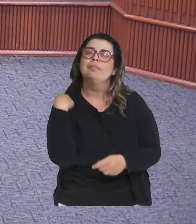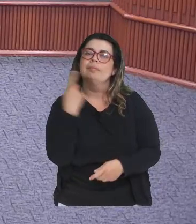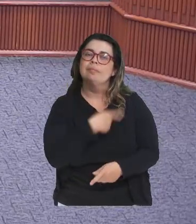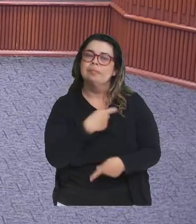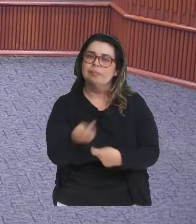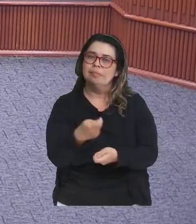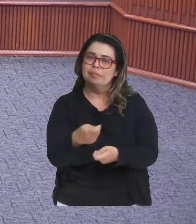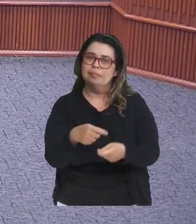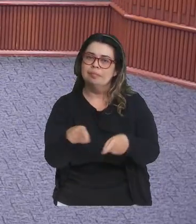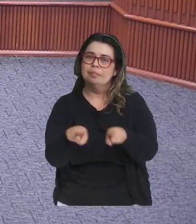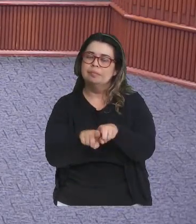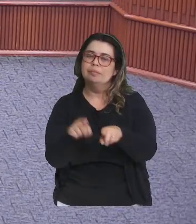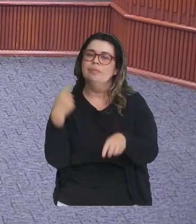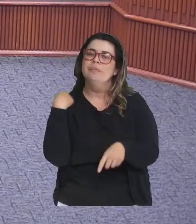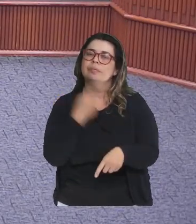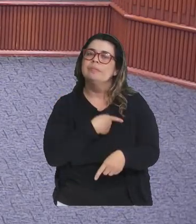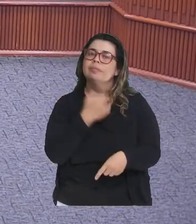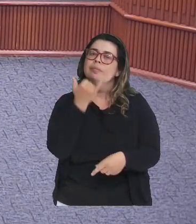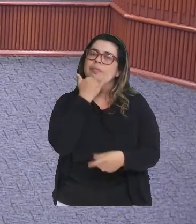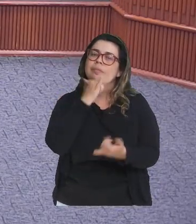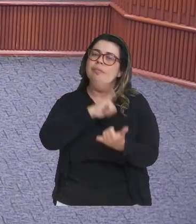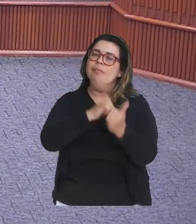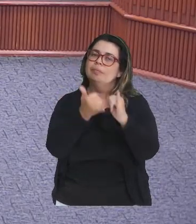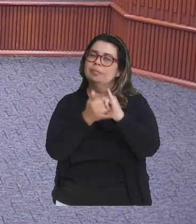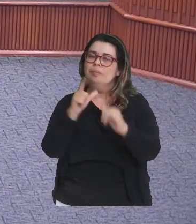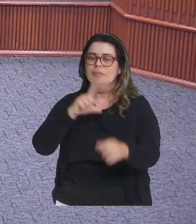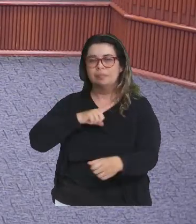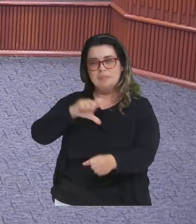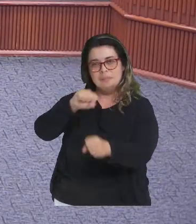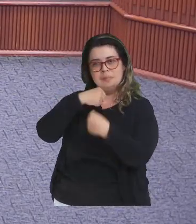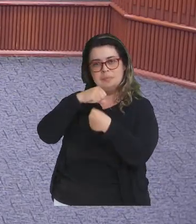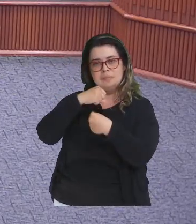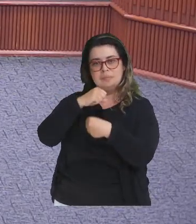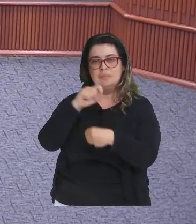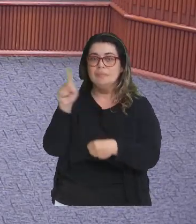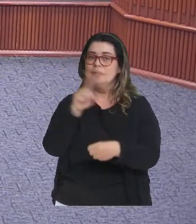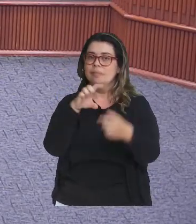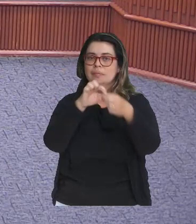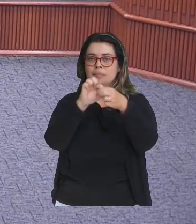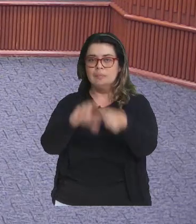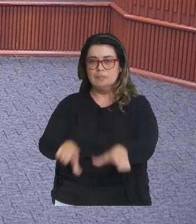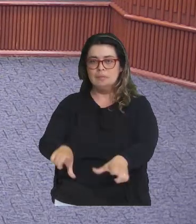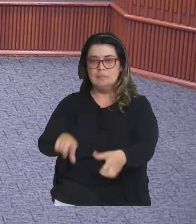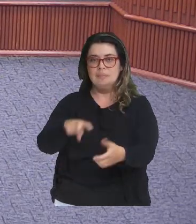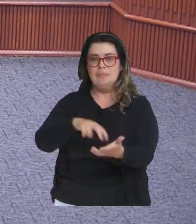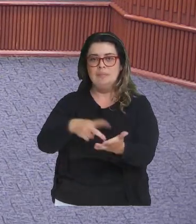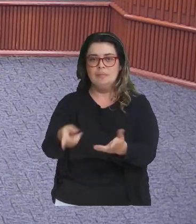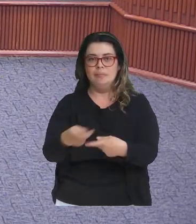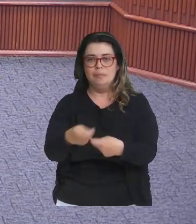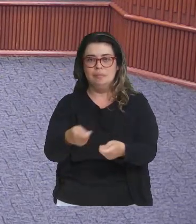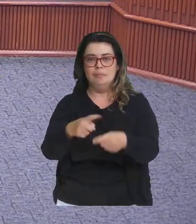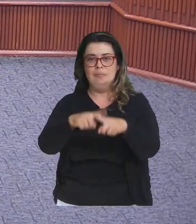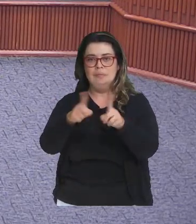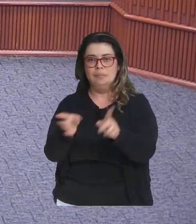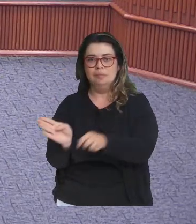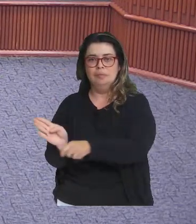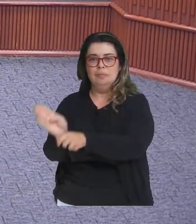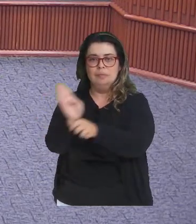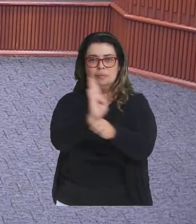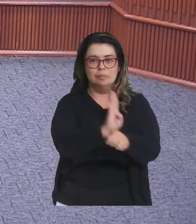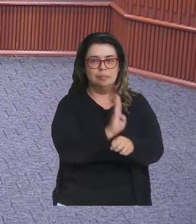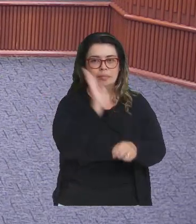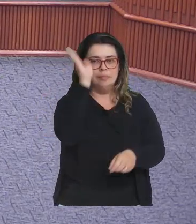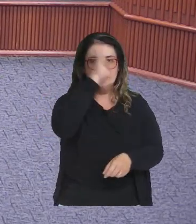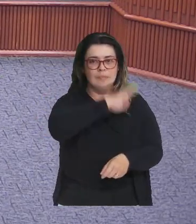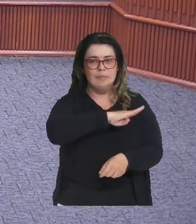nossas dívidas, assim como nós perdoamos aos nossos devedores, e não nos deixeis cair em tentação, mas